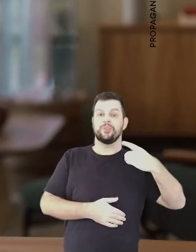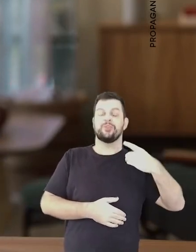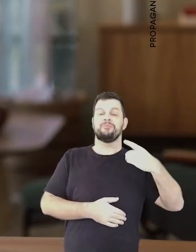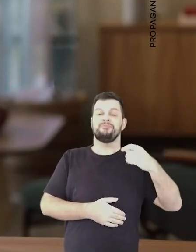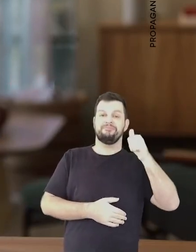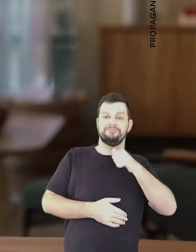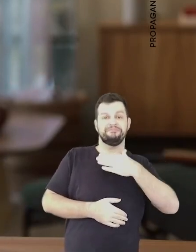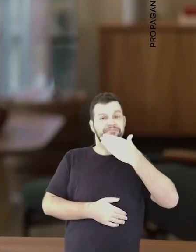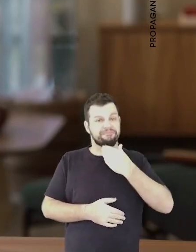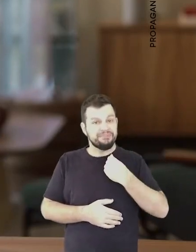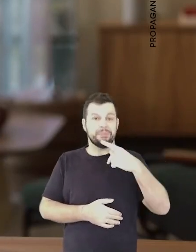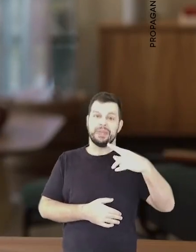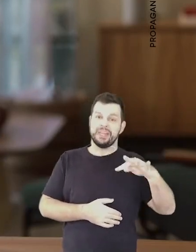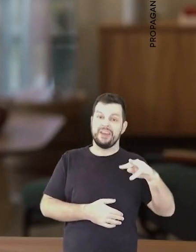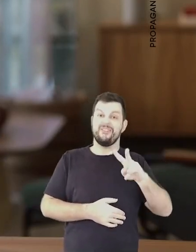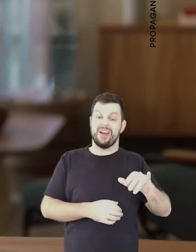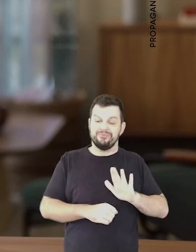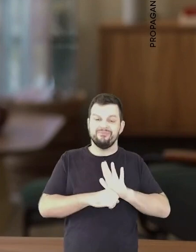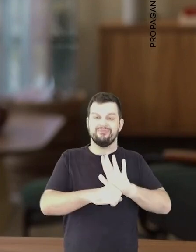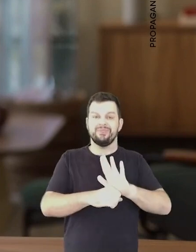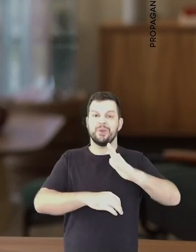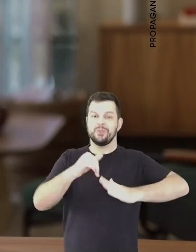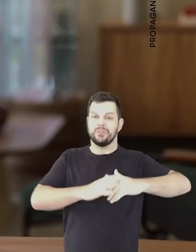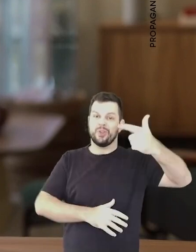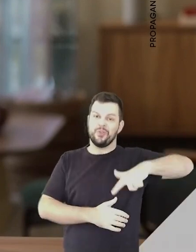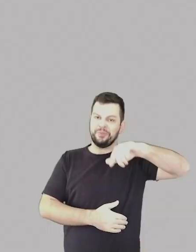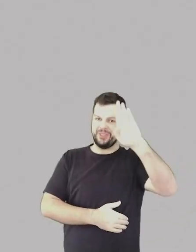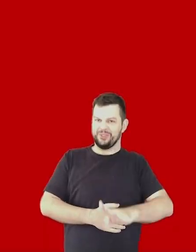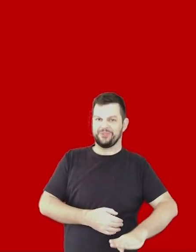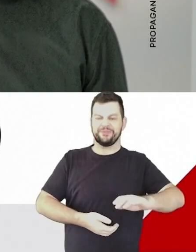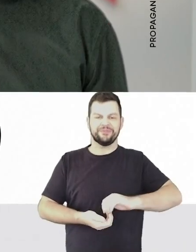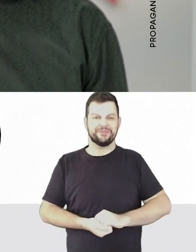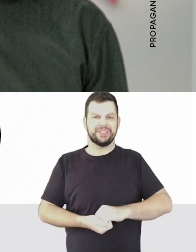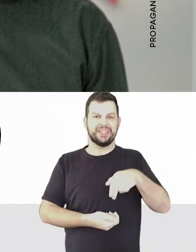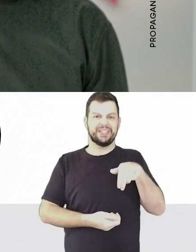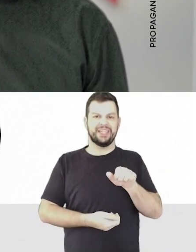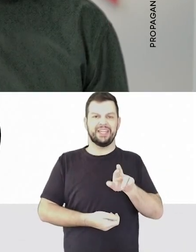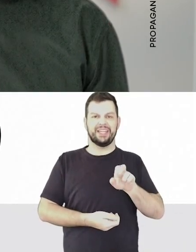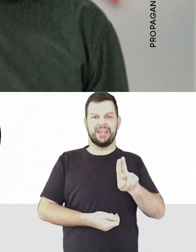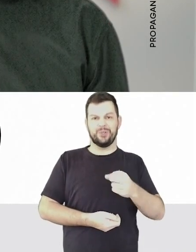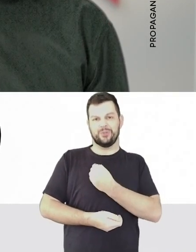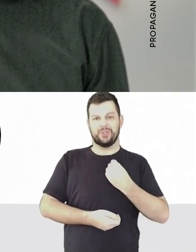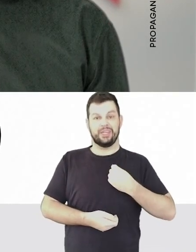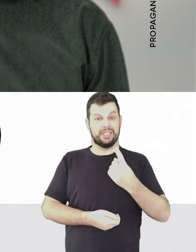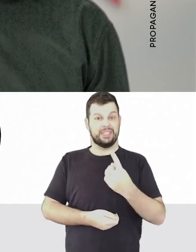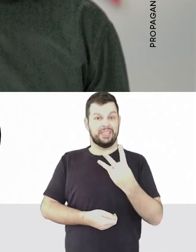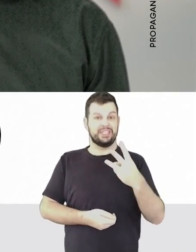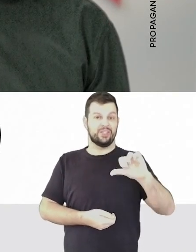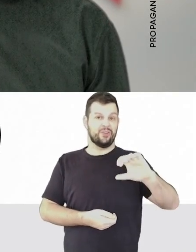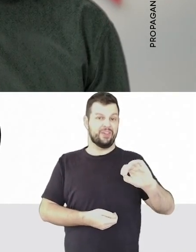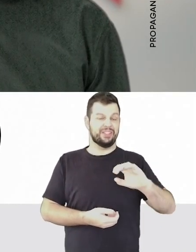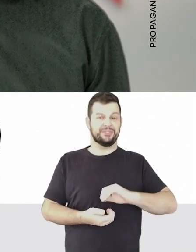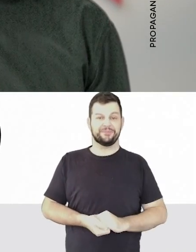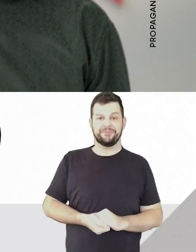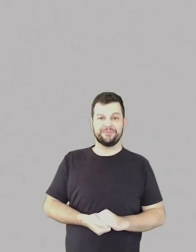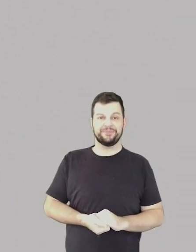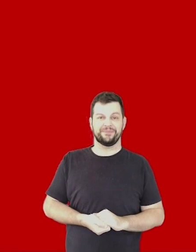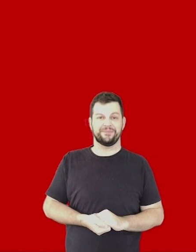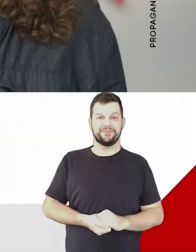deputados e deputadas que vão ajudar a reconstruir o Brasil. Nereu Piovesan,